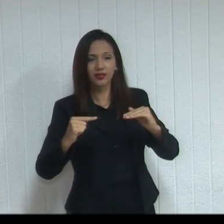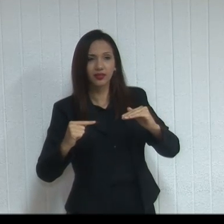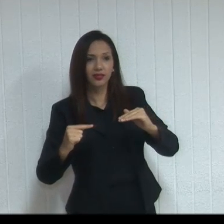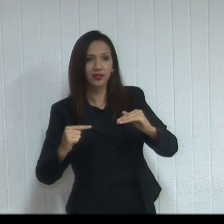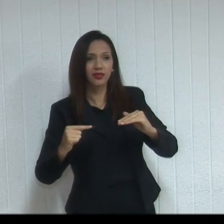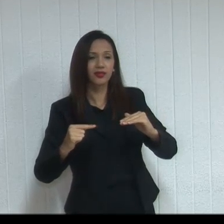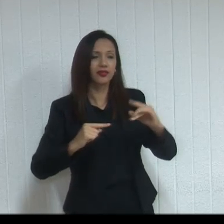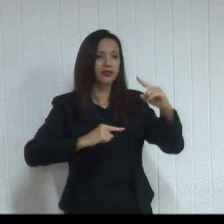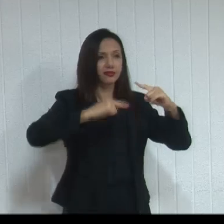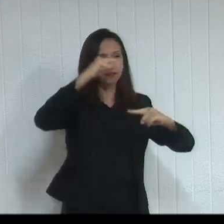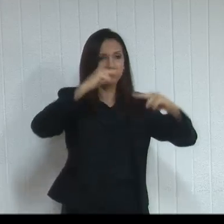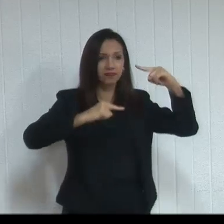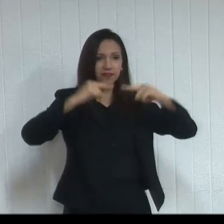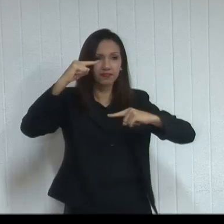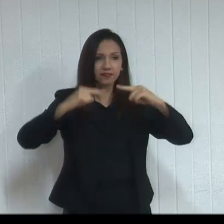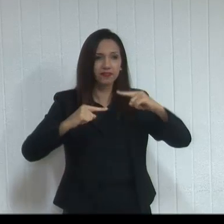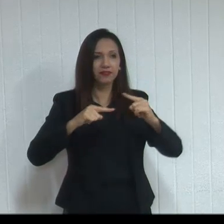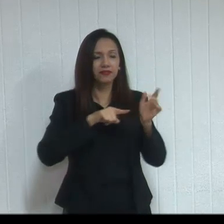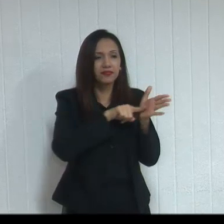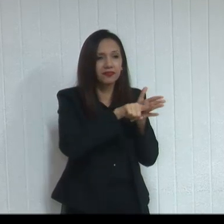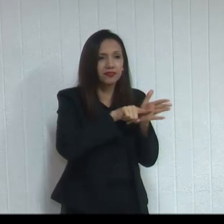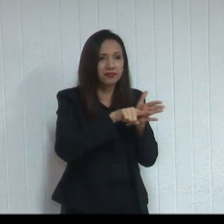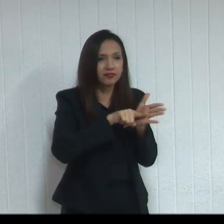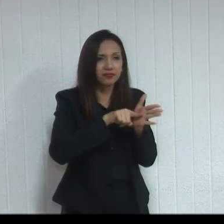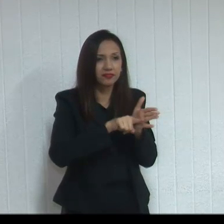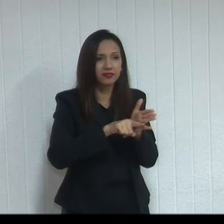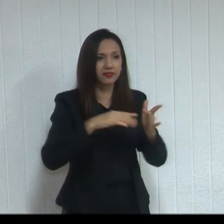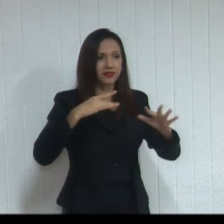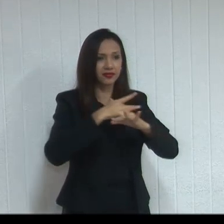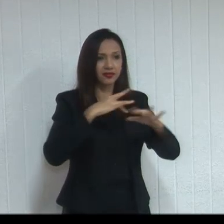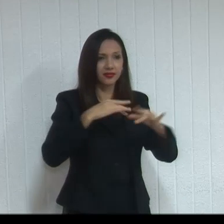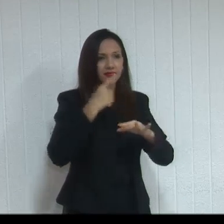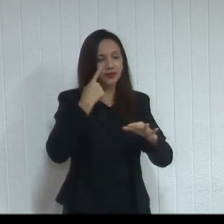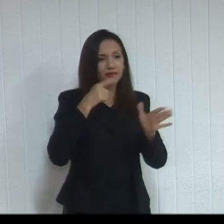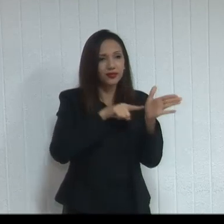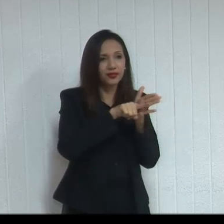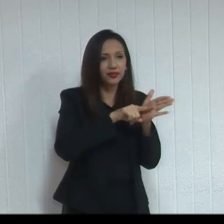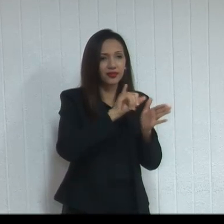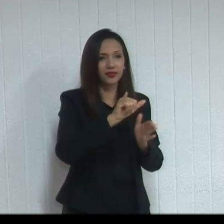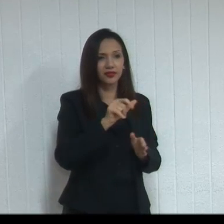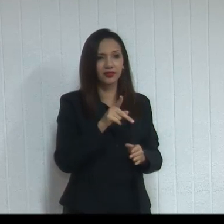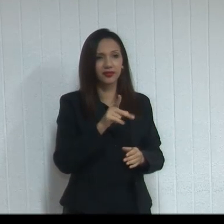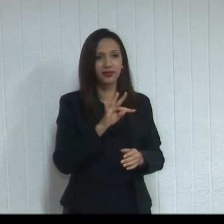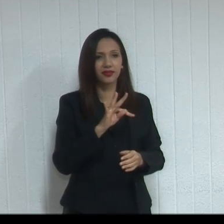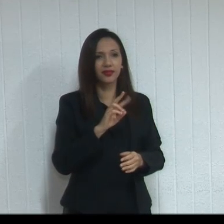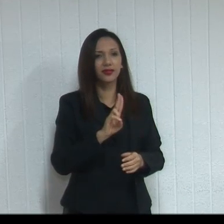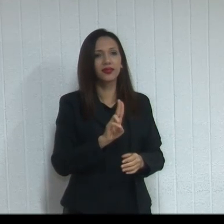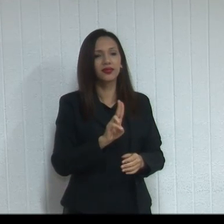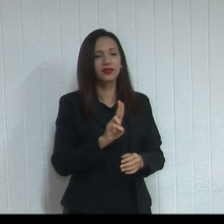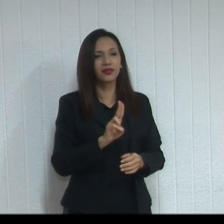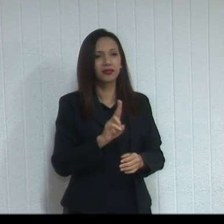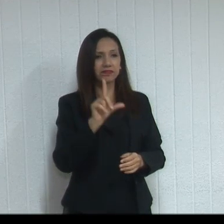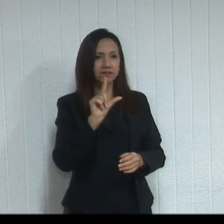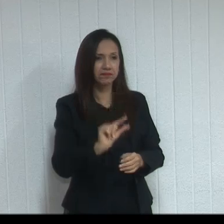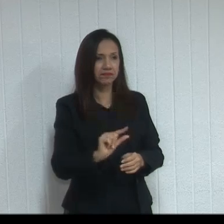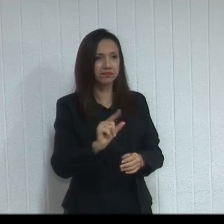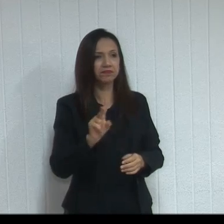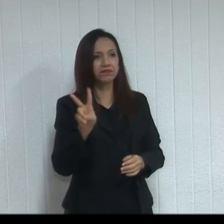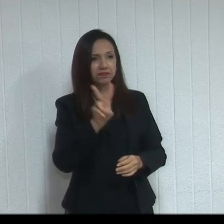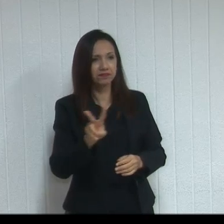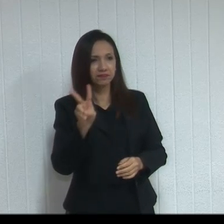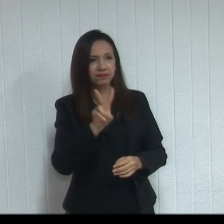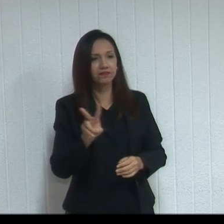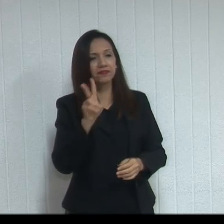são os índices que as cidades concederam do IPTU. Eu fui pesquisar. É menor que Vinhedo? É